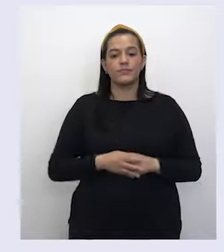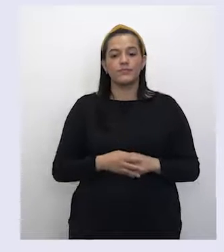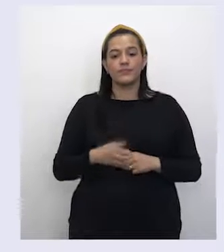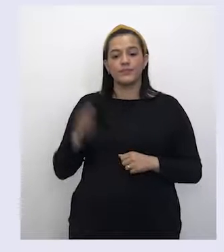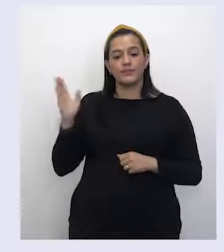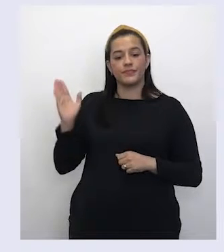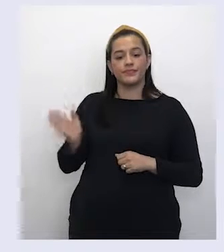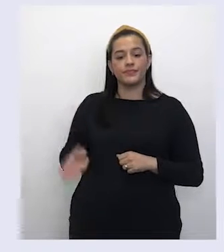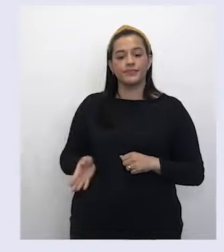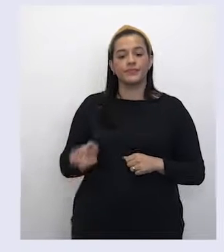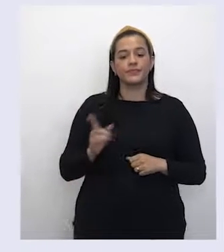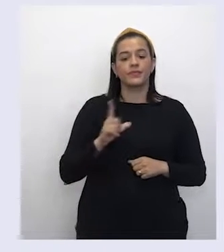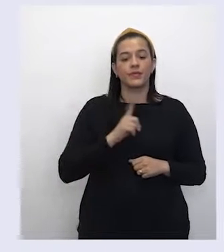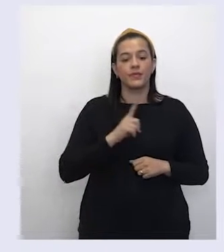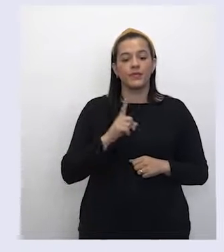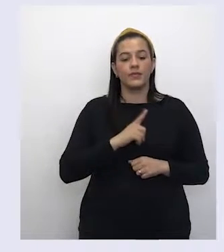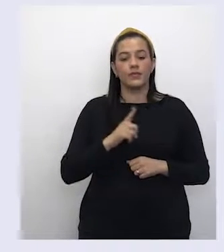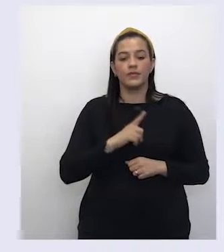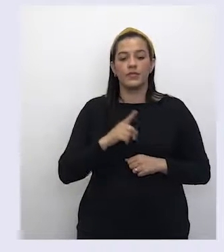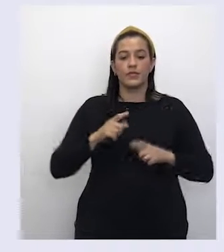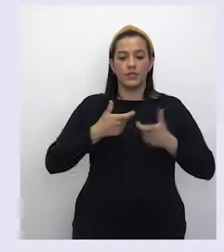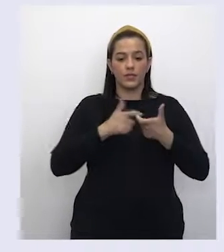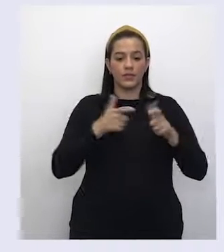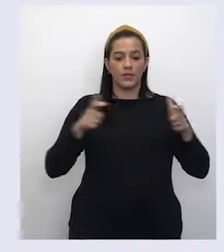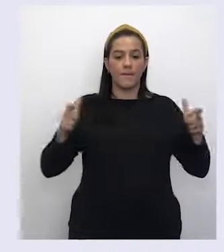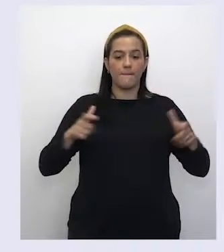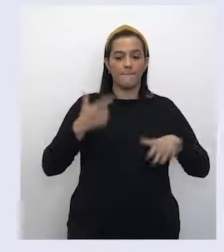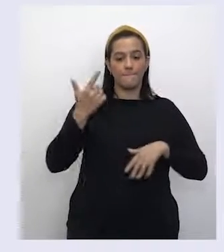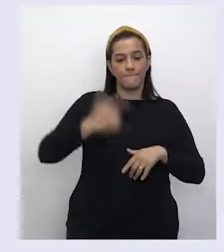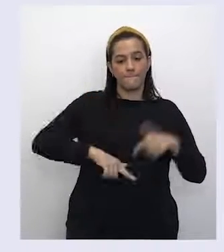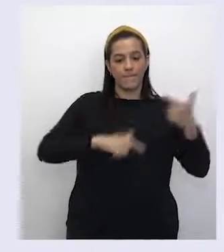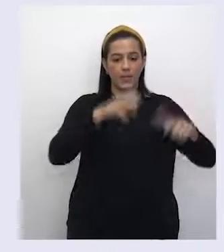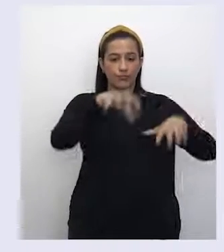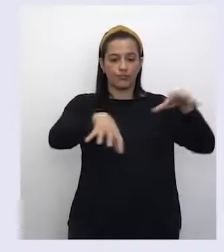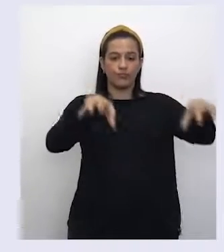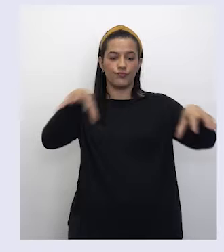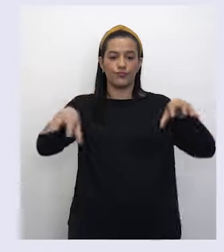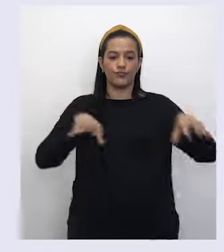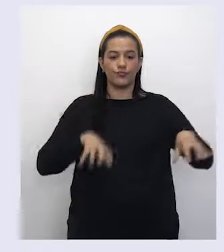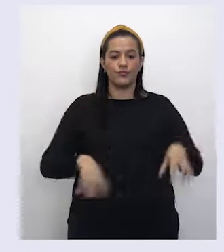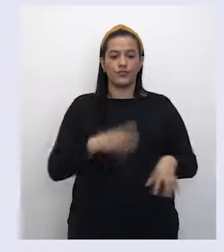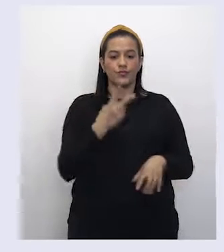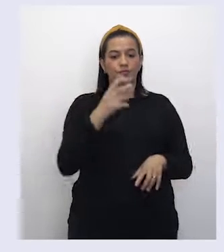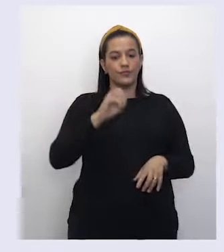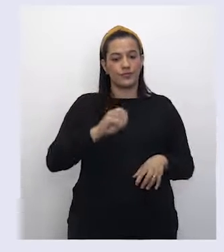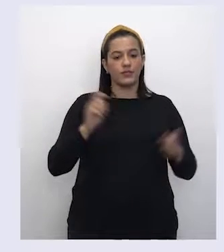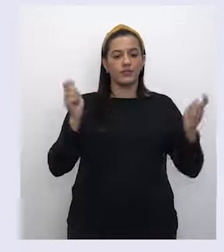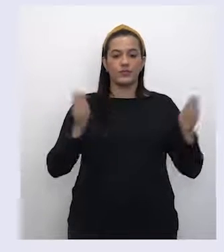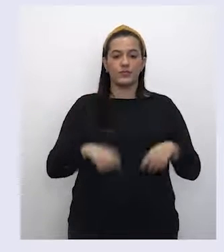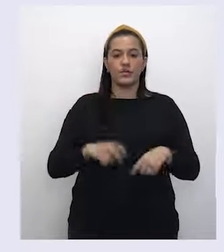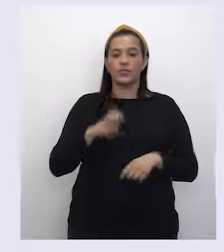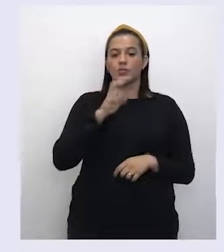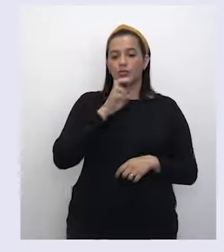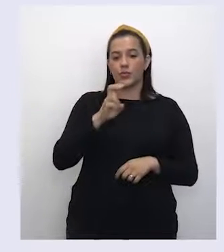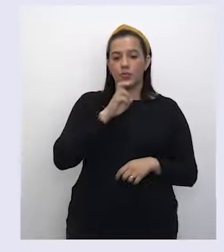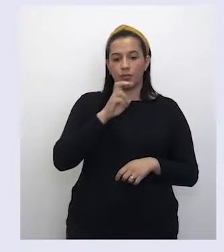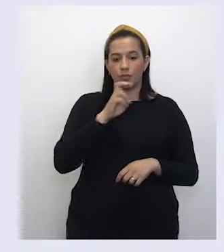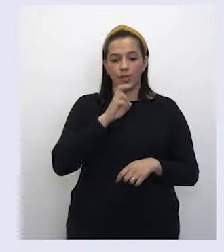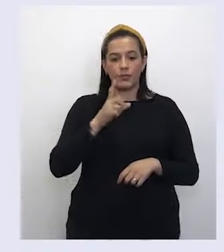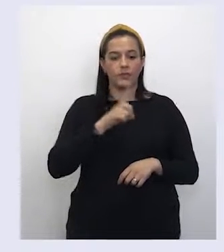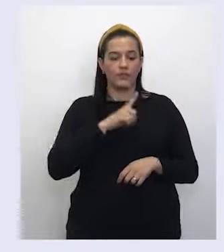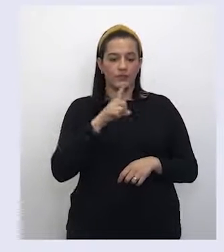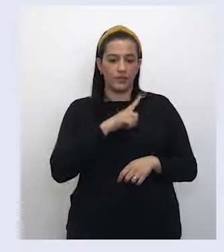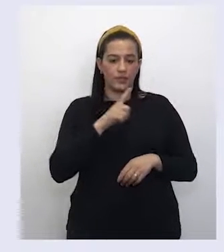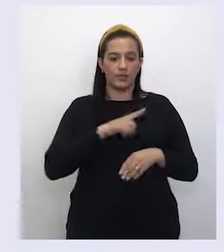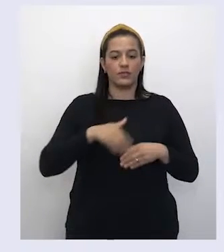né, estão nascendo mais 20 outros centros de inovação. Então, Sorocaba já vai receber o